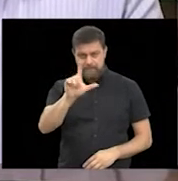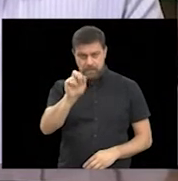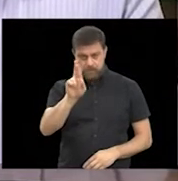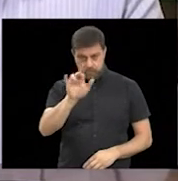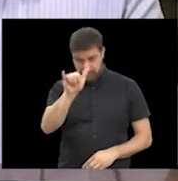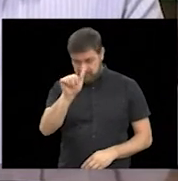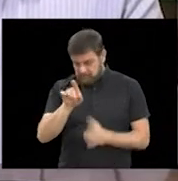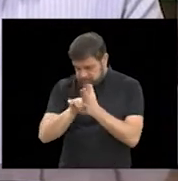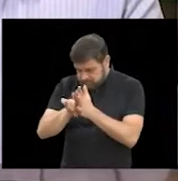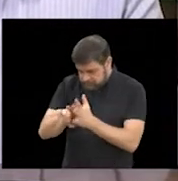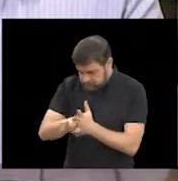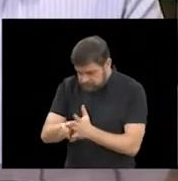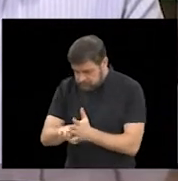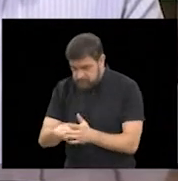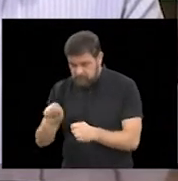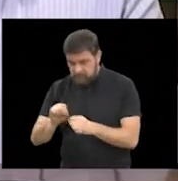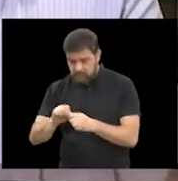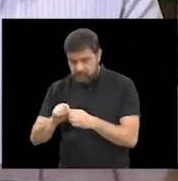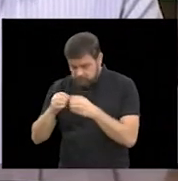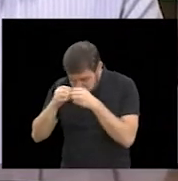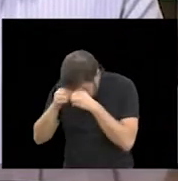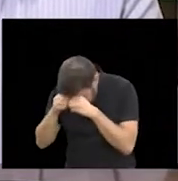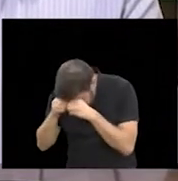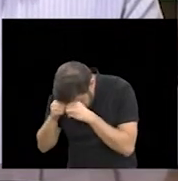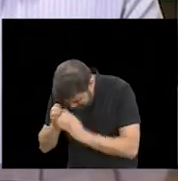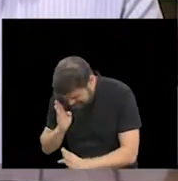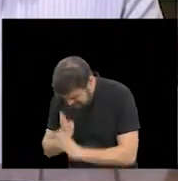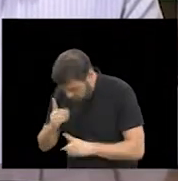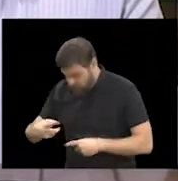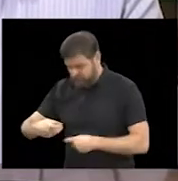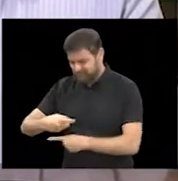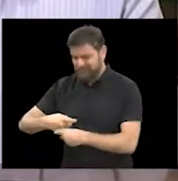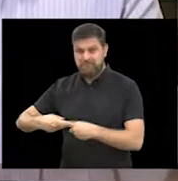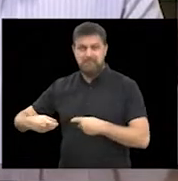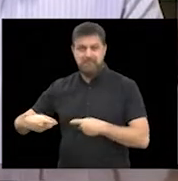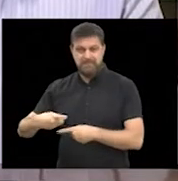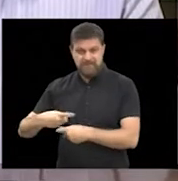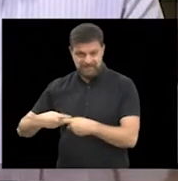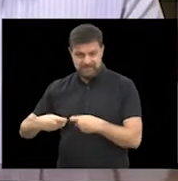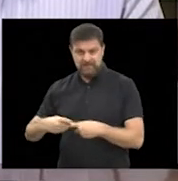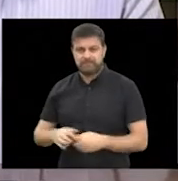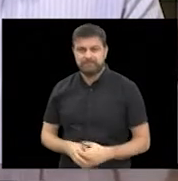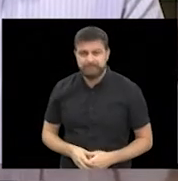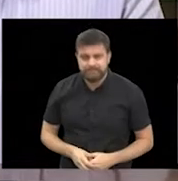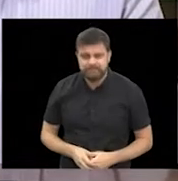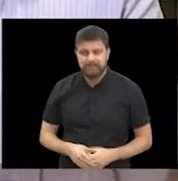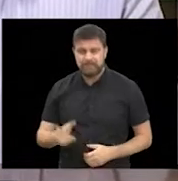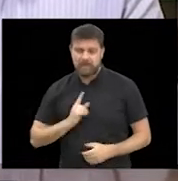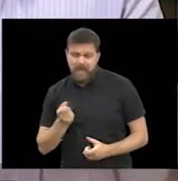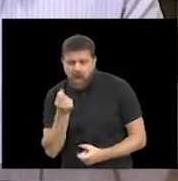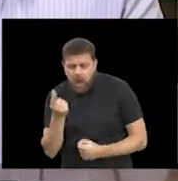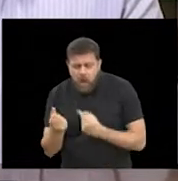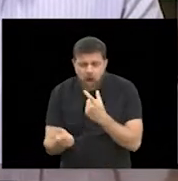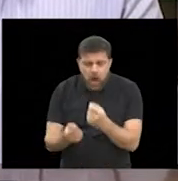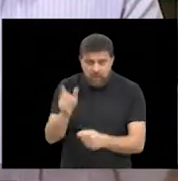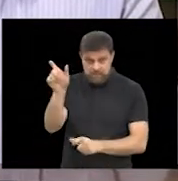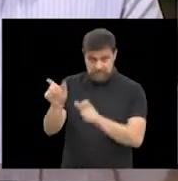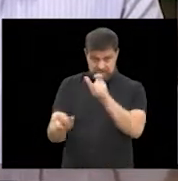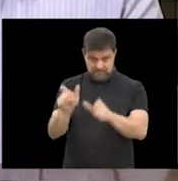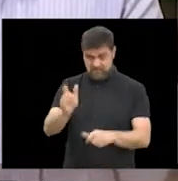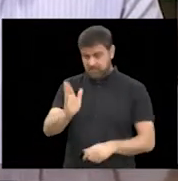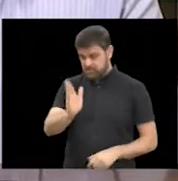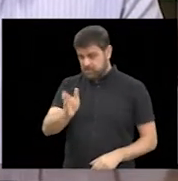tanto no teste da urease como na biópsia que aparece. Uhum. E alguns casos já nós